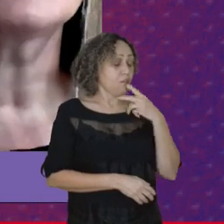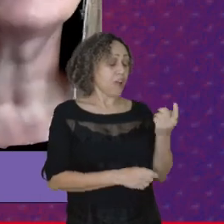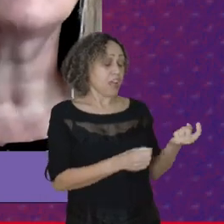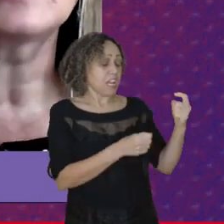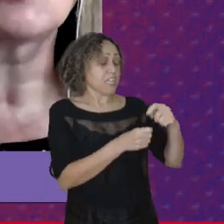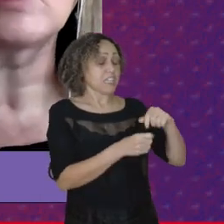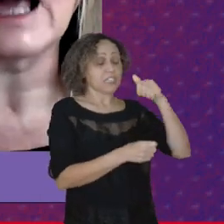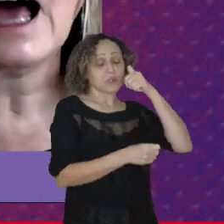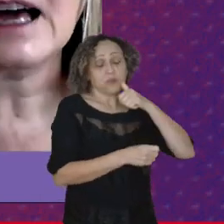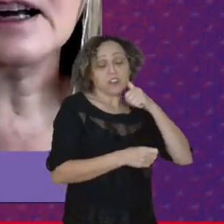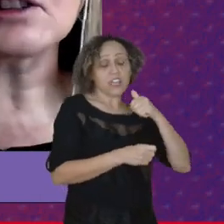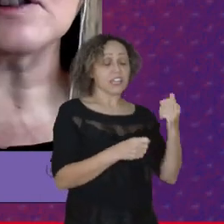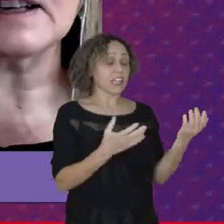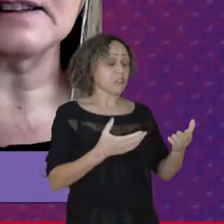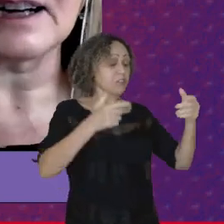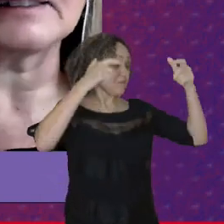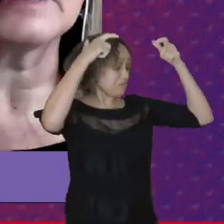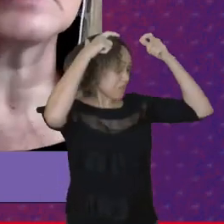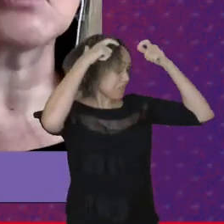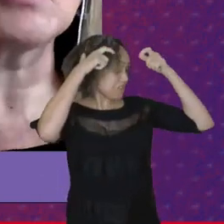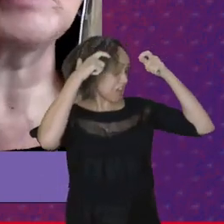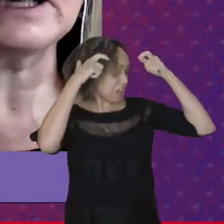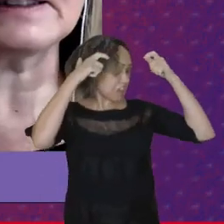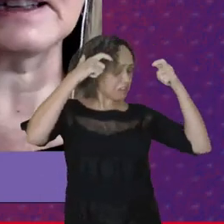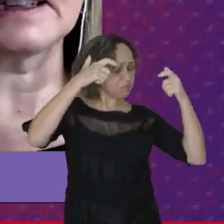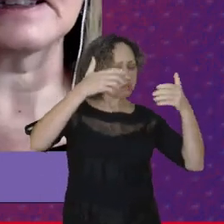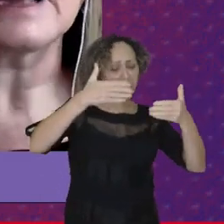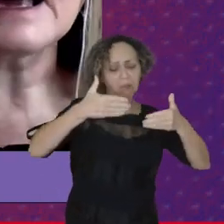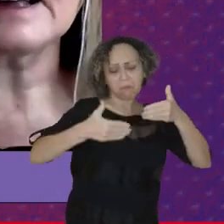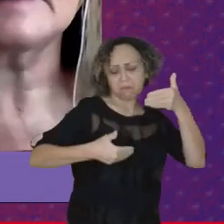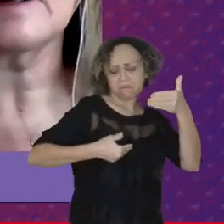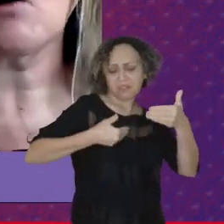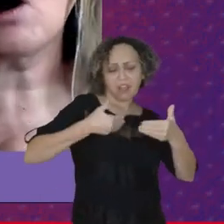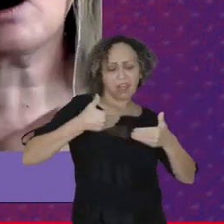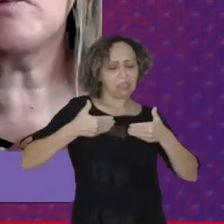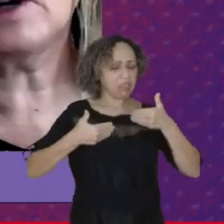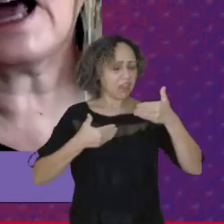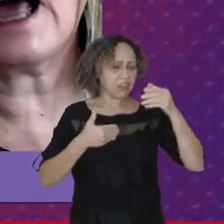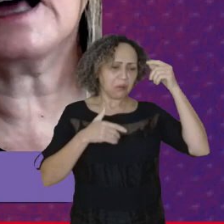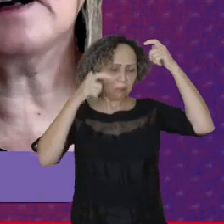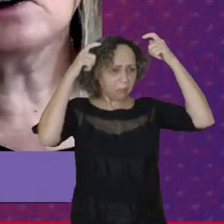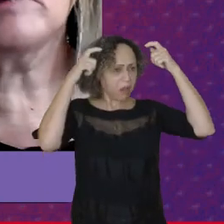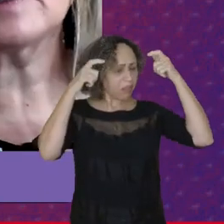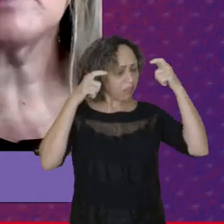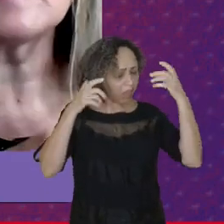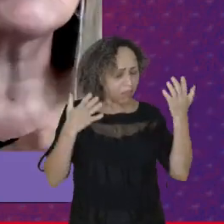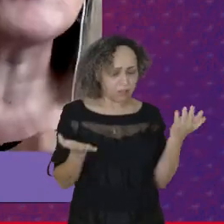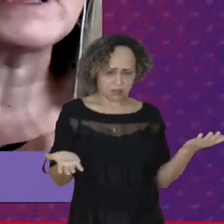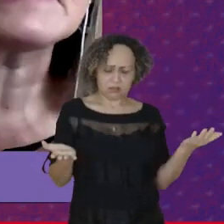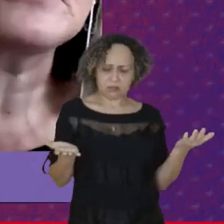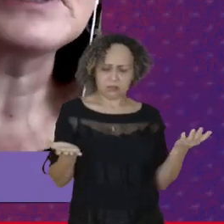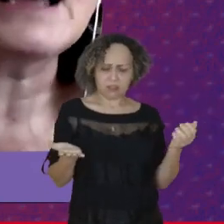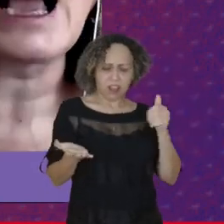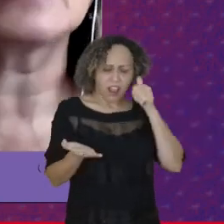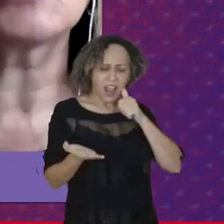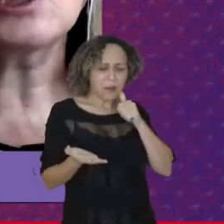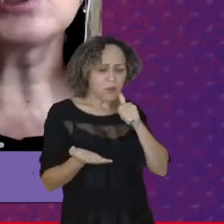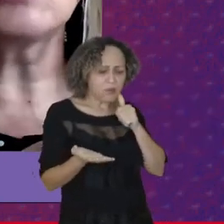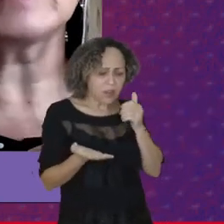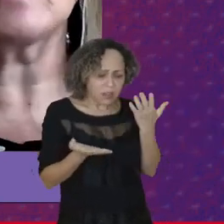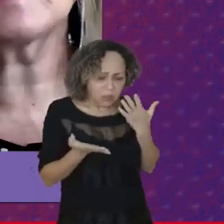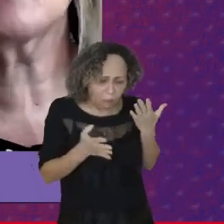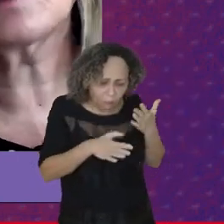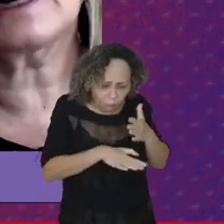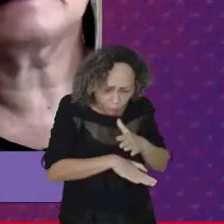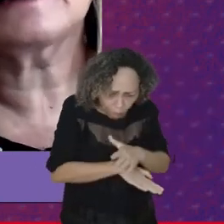princesas, não podem se envergonhar de serem tratadas como princesas. Quer dizer, coloca a mulher numa situação de